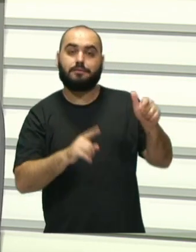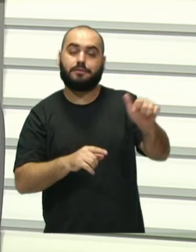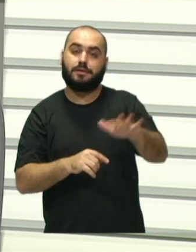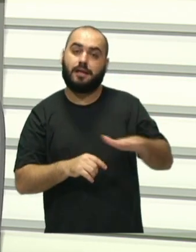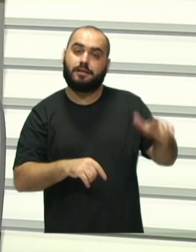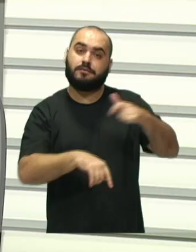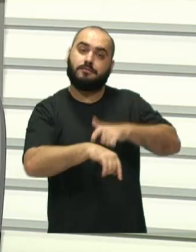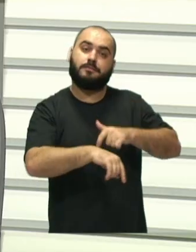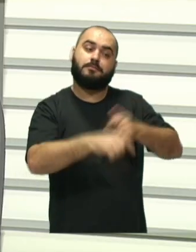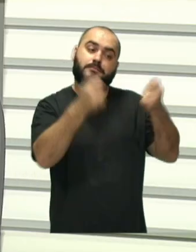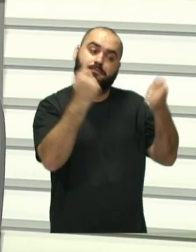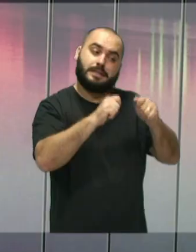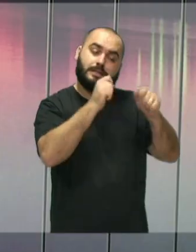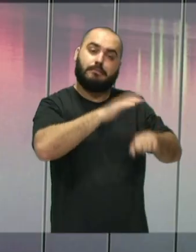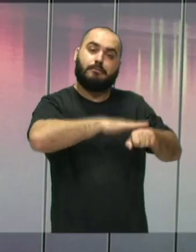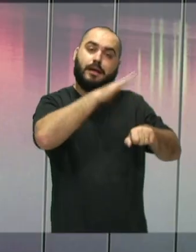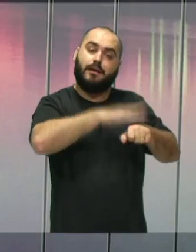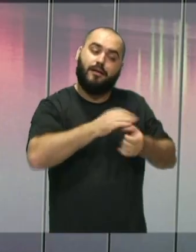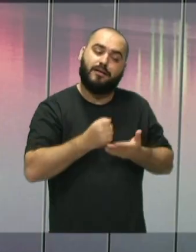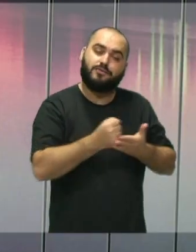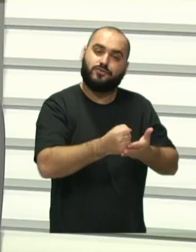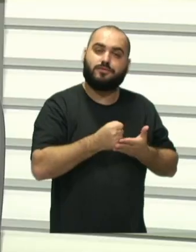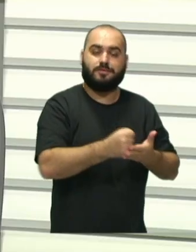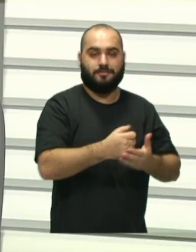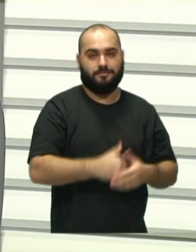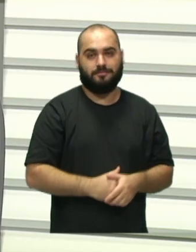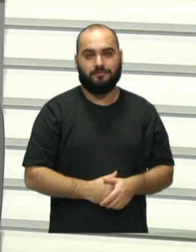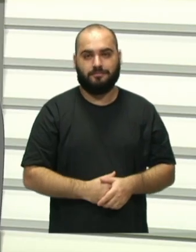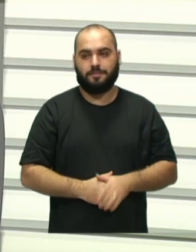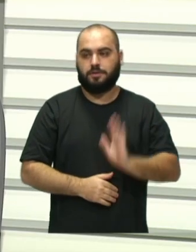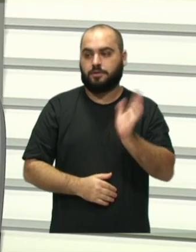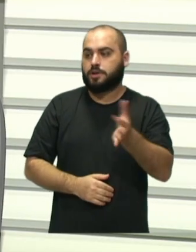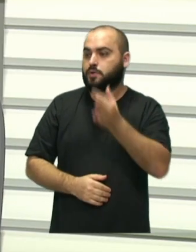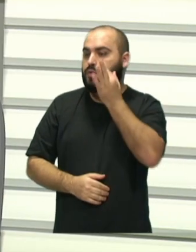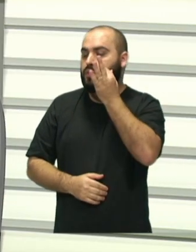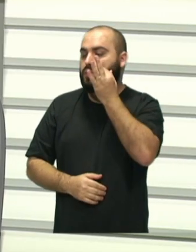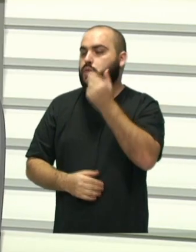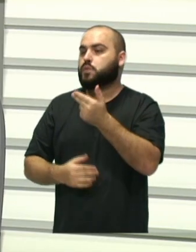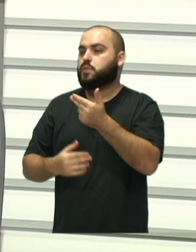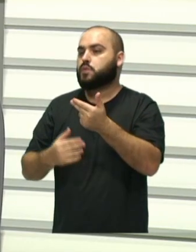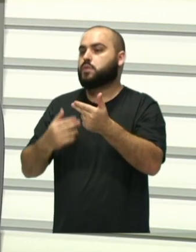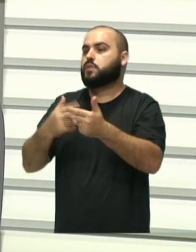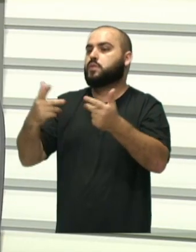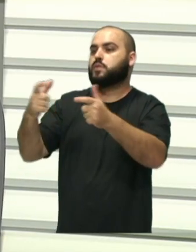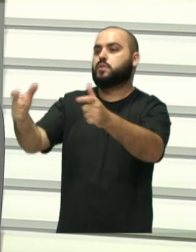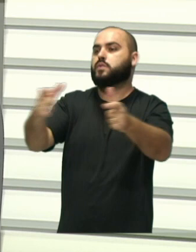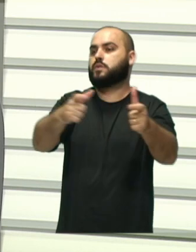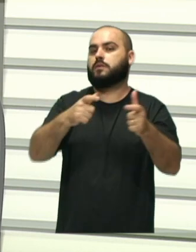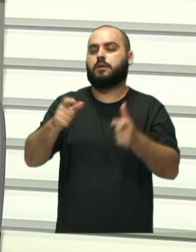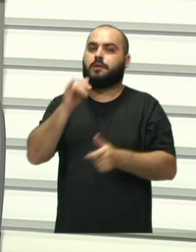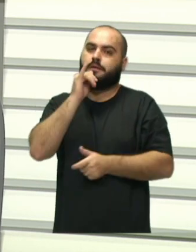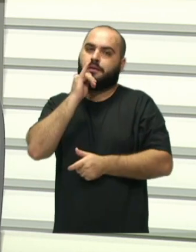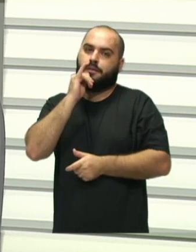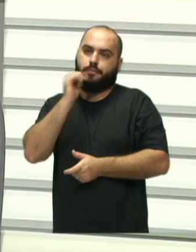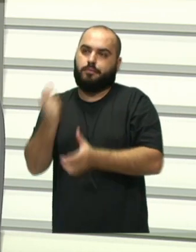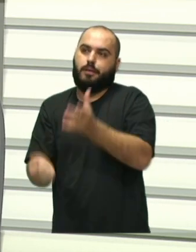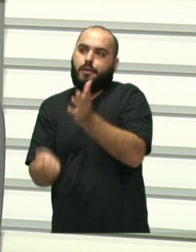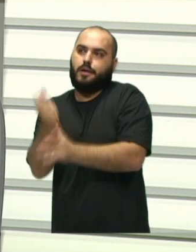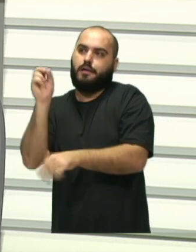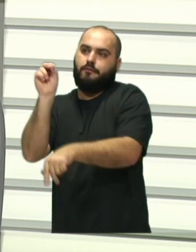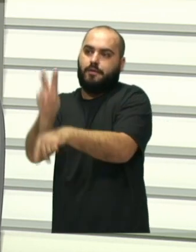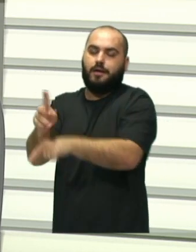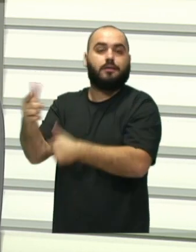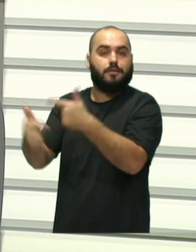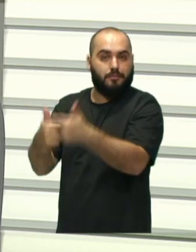momento os maiores aos filhos Mas é por razão de custeio de outras demandas que aí geram emprego que é importante que geram o